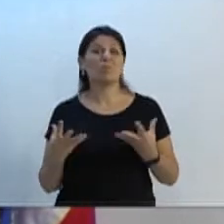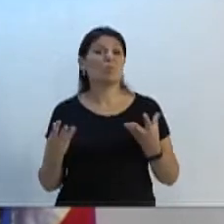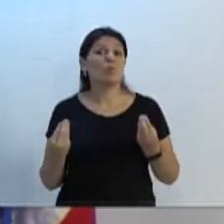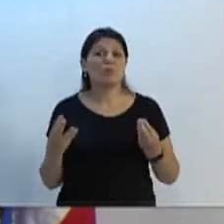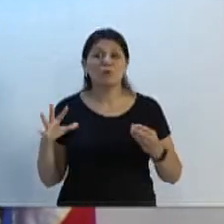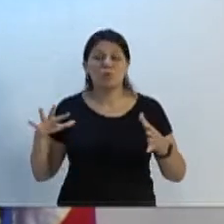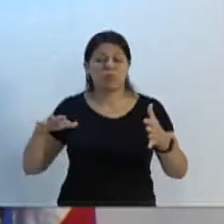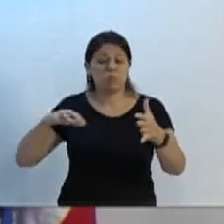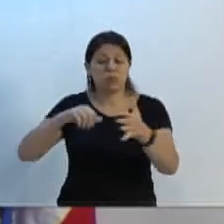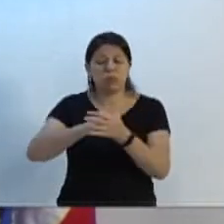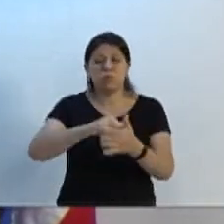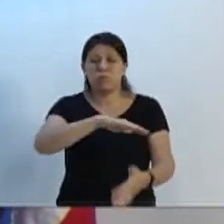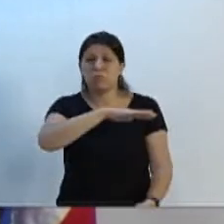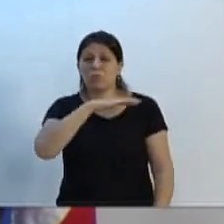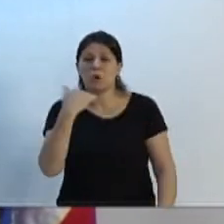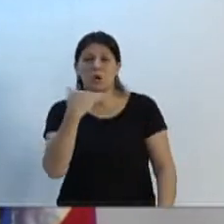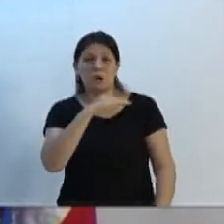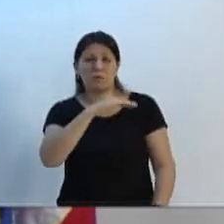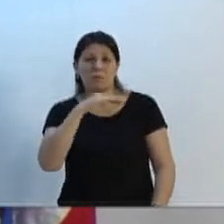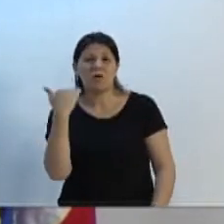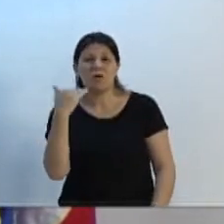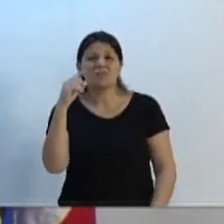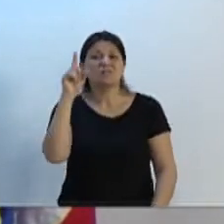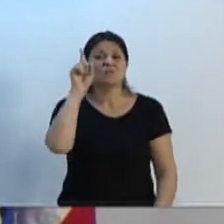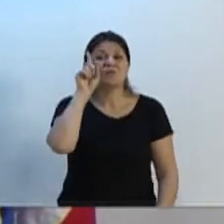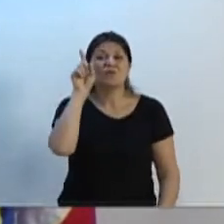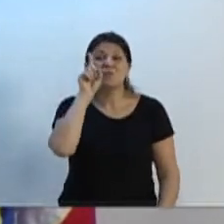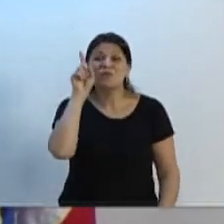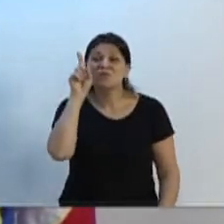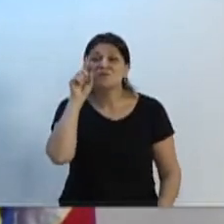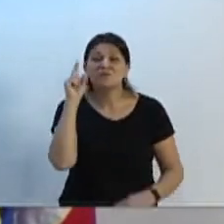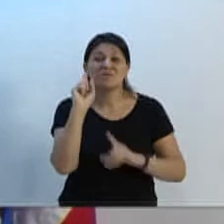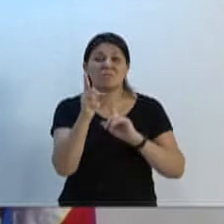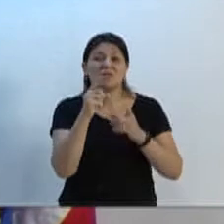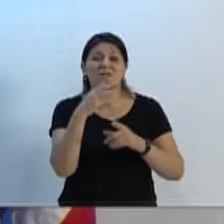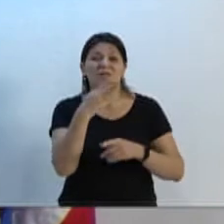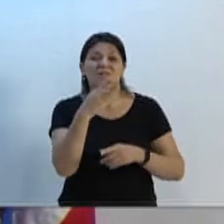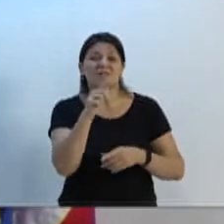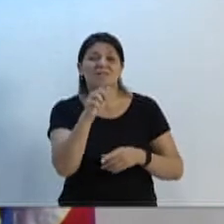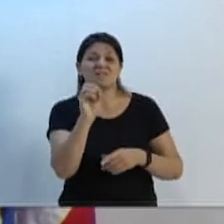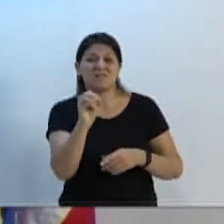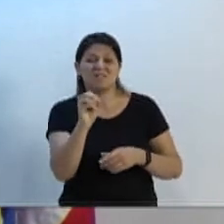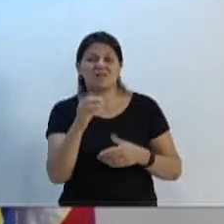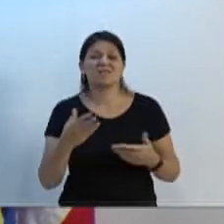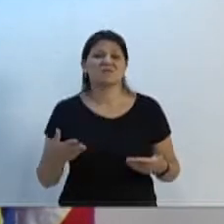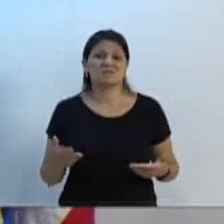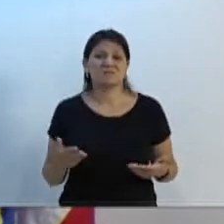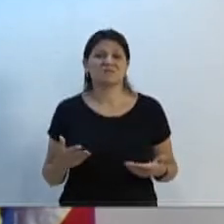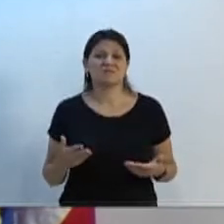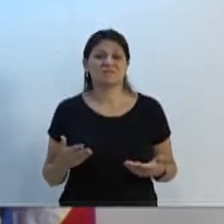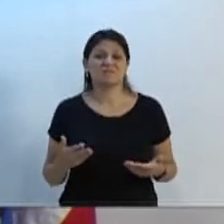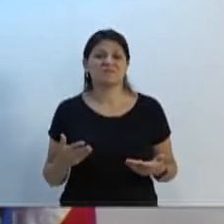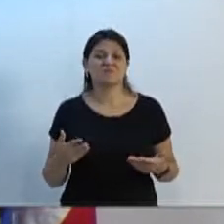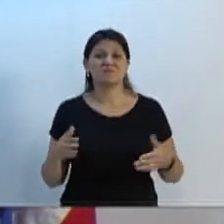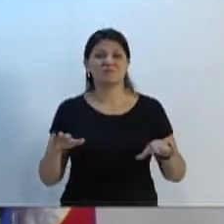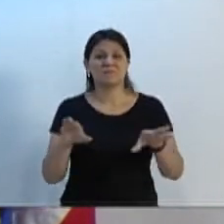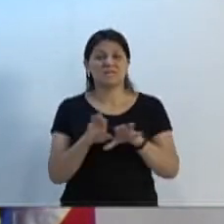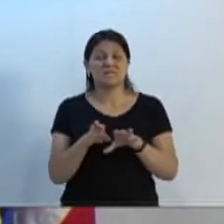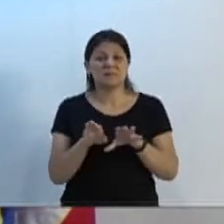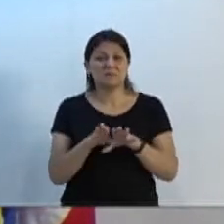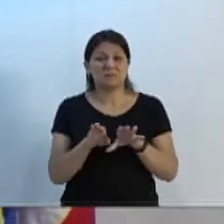acontecem diariamente na br-470 a nossa produção a escoação da nossa